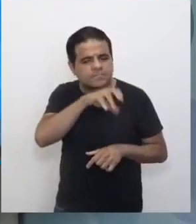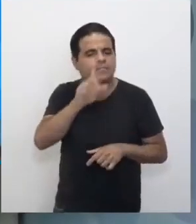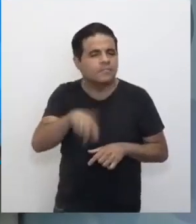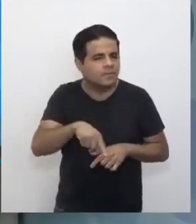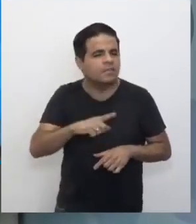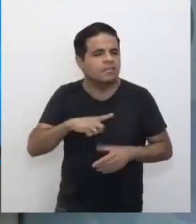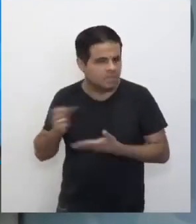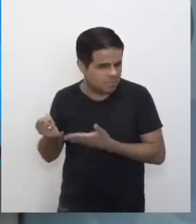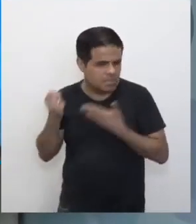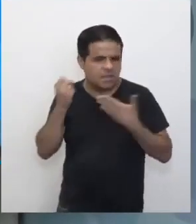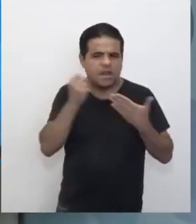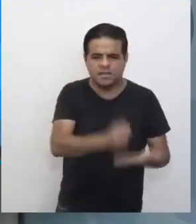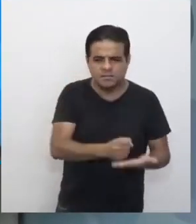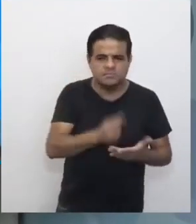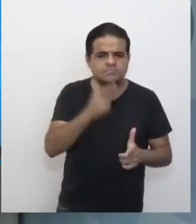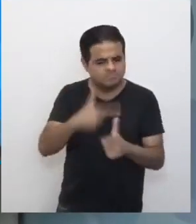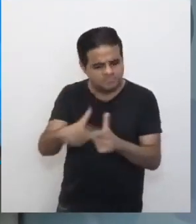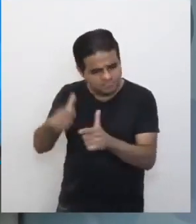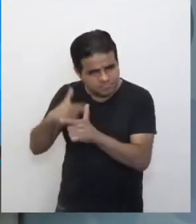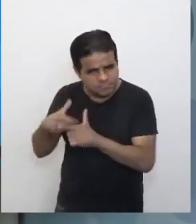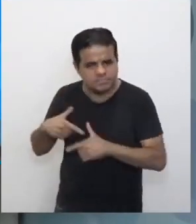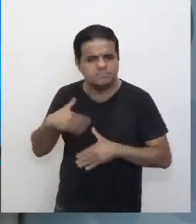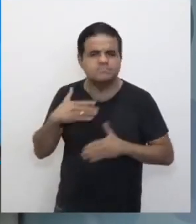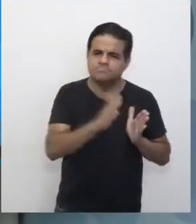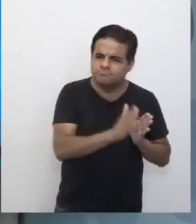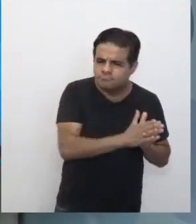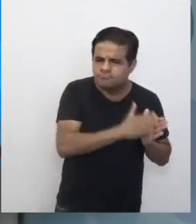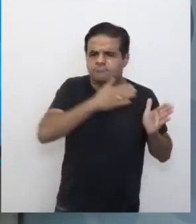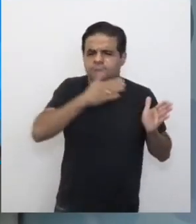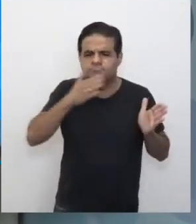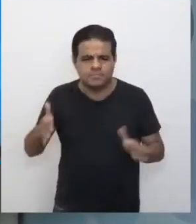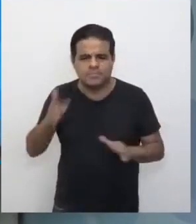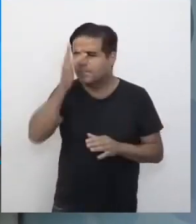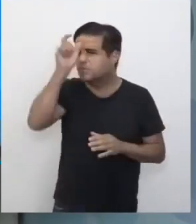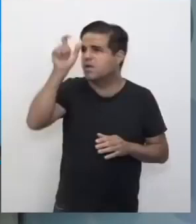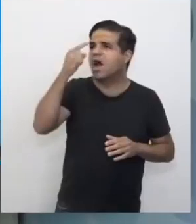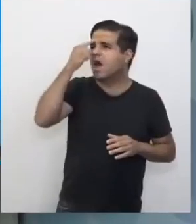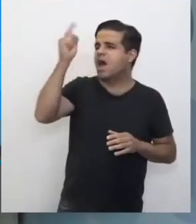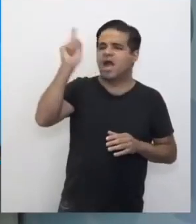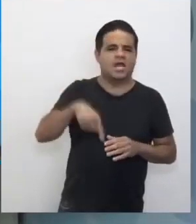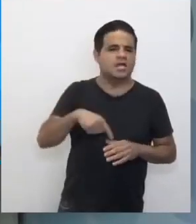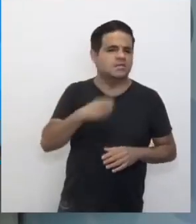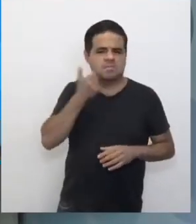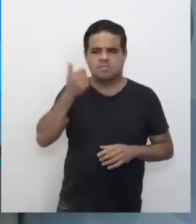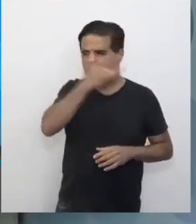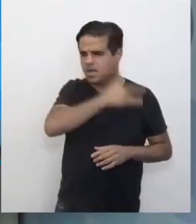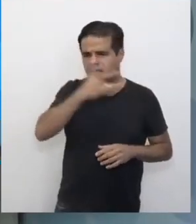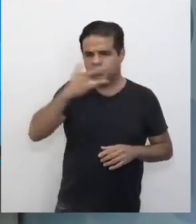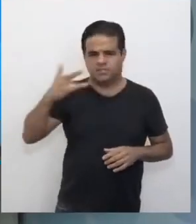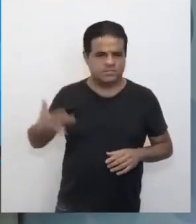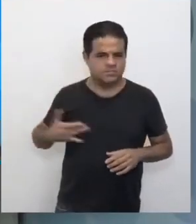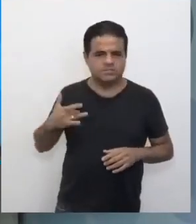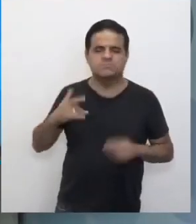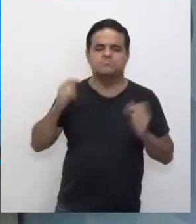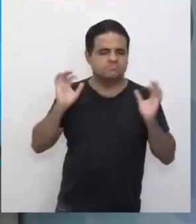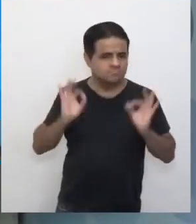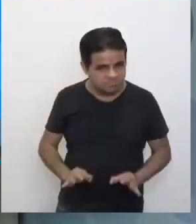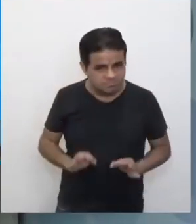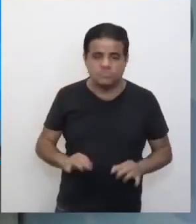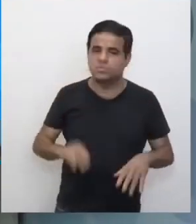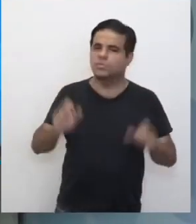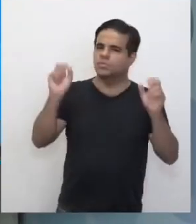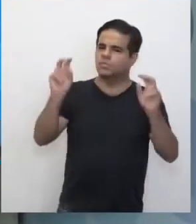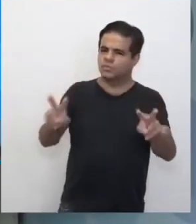digo. Ou seja, traz problemas a longo prazo para quem acha que está fazendo bem à saúde ao se exercitar. Olha